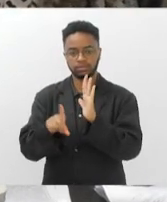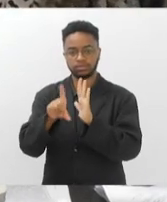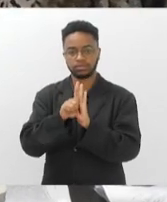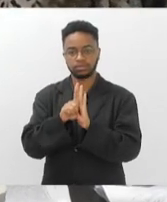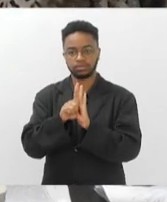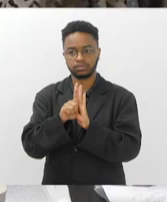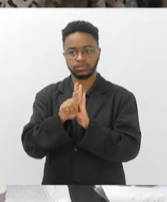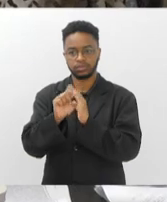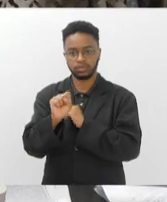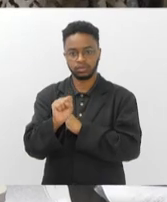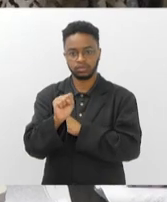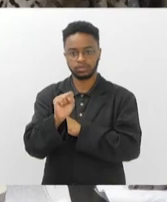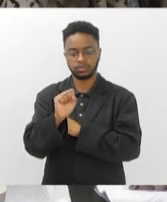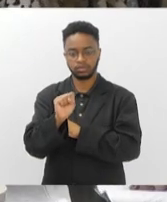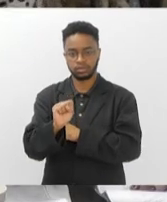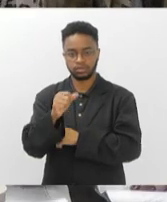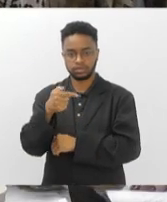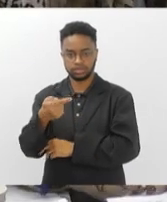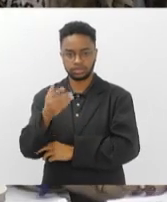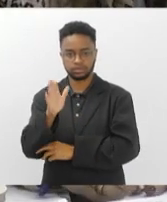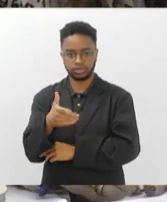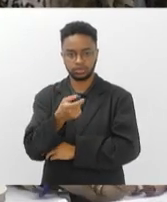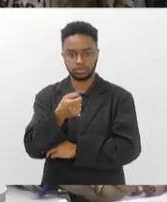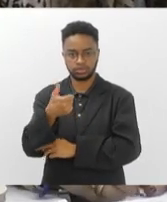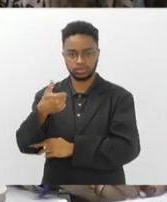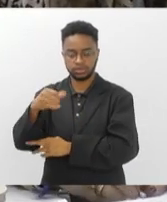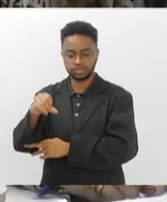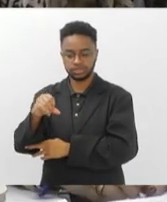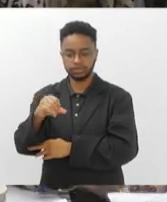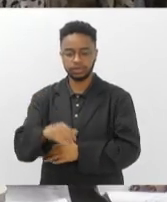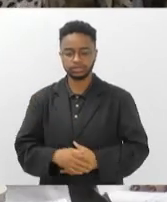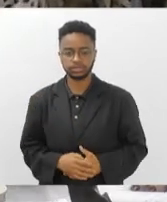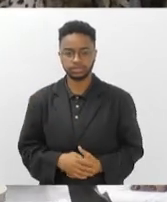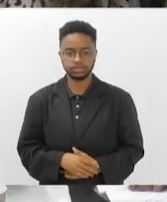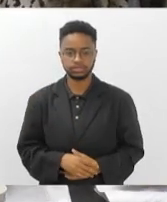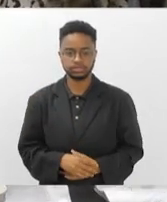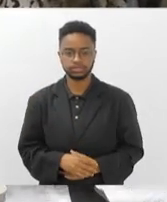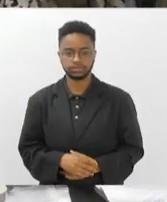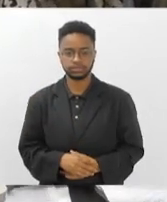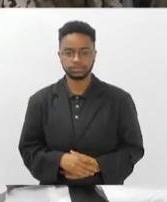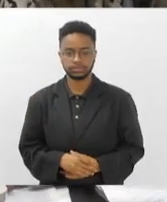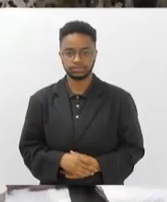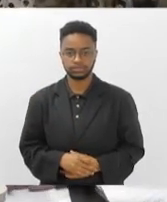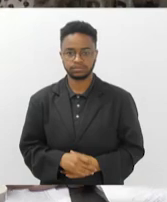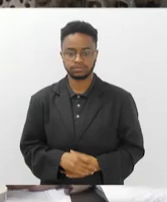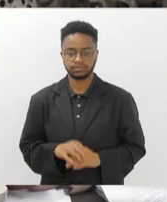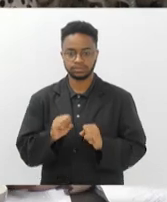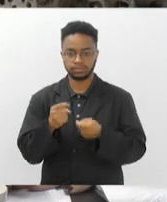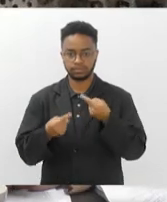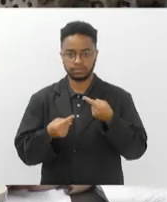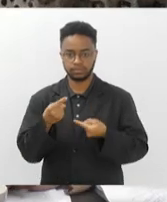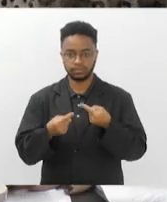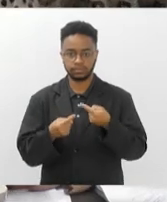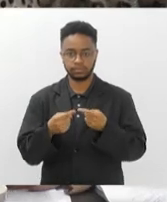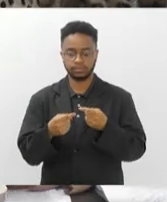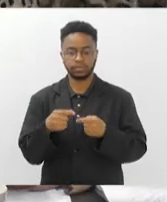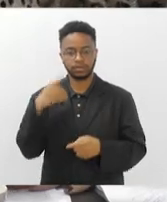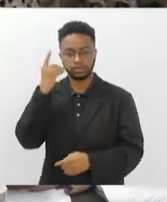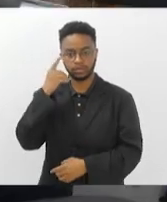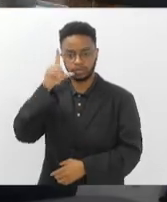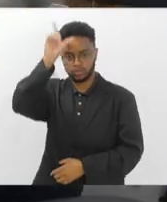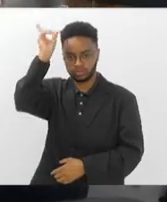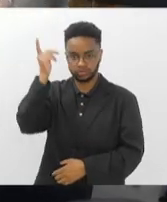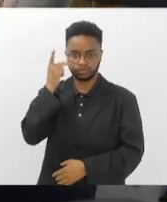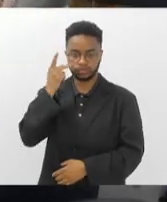número 887 de 2019. Para discutir. Presidente. Deputado Luiz Paulo.